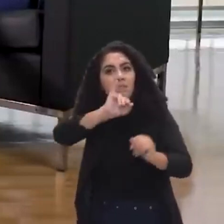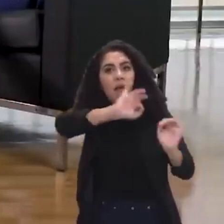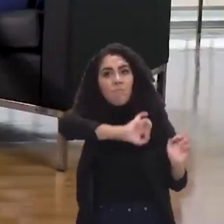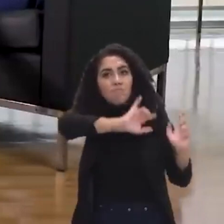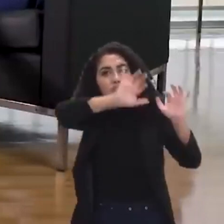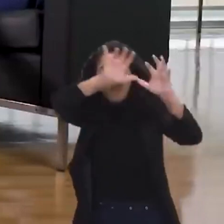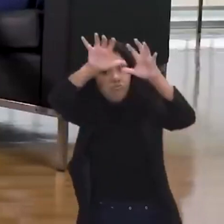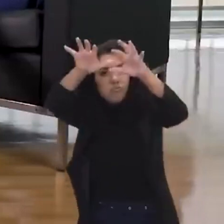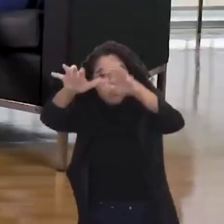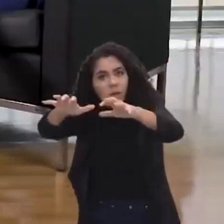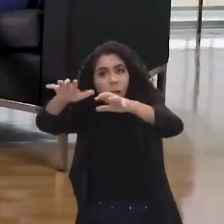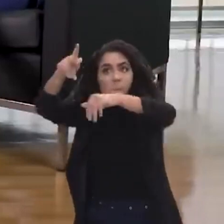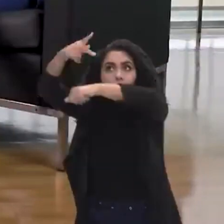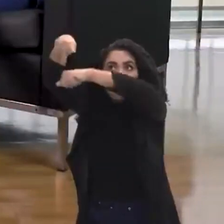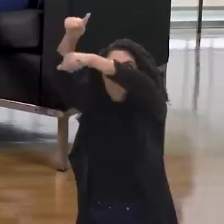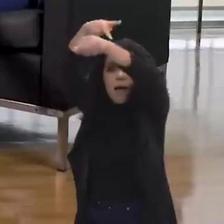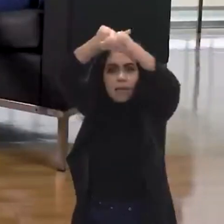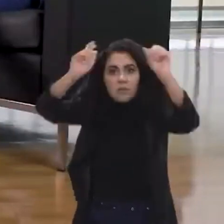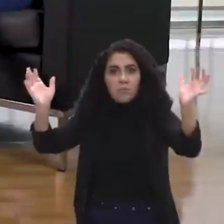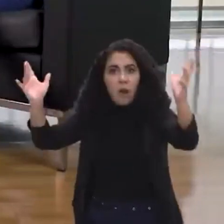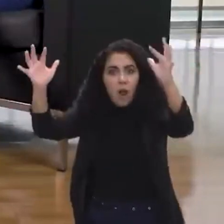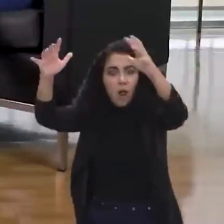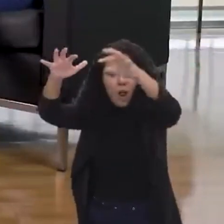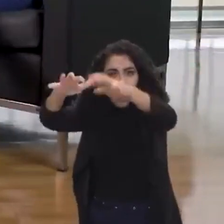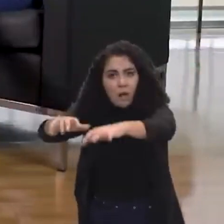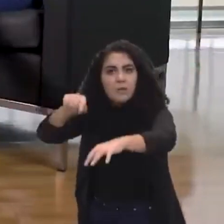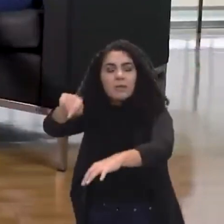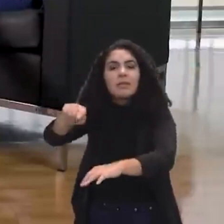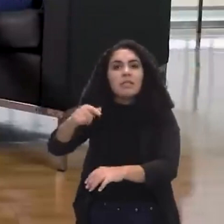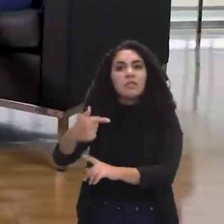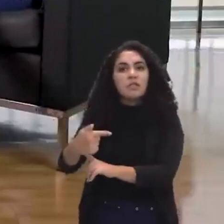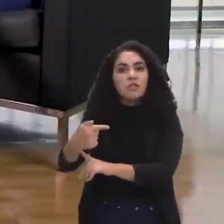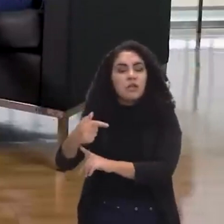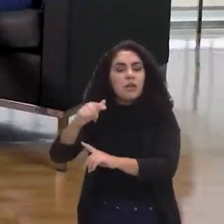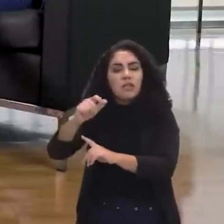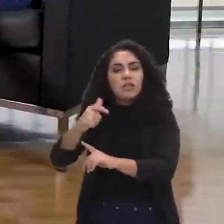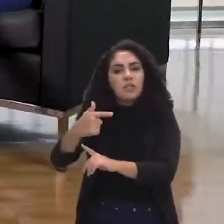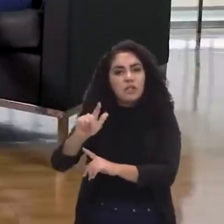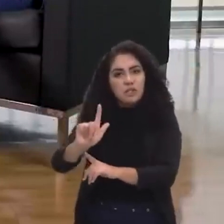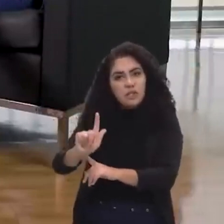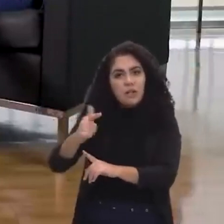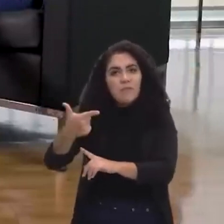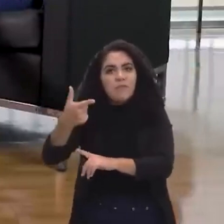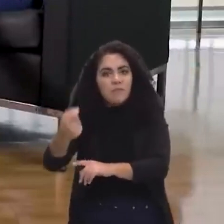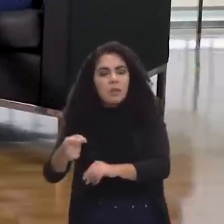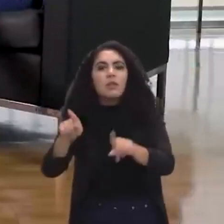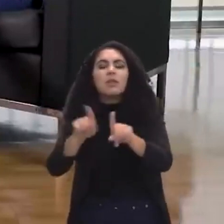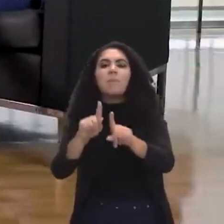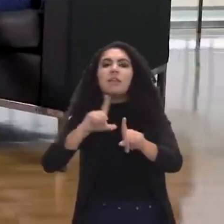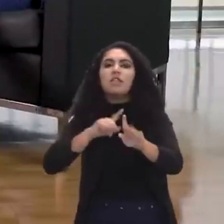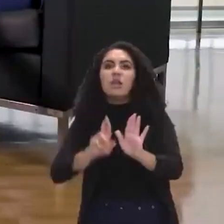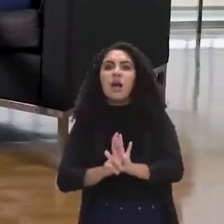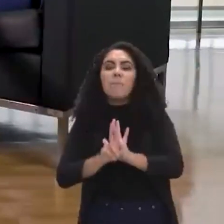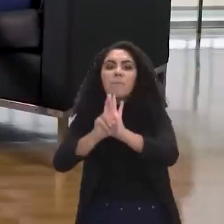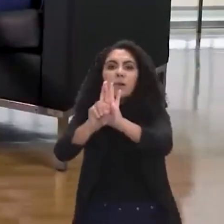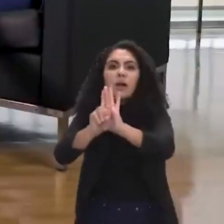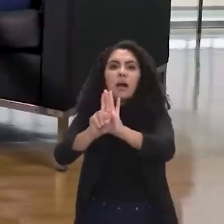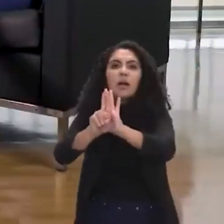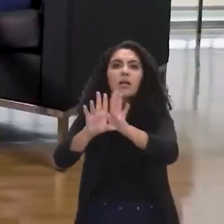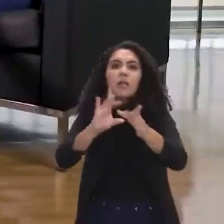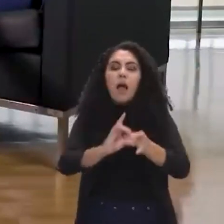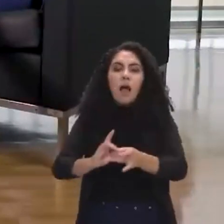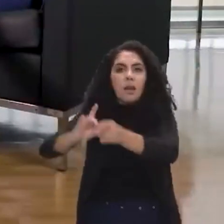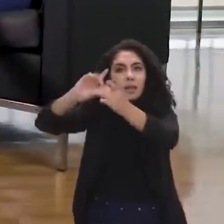reunirão os chefes de estado ali os países do G20 agora tem a presença de uma representação da